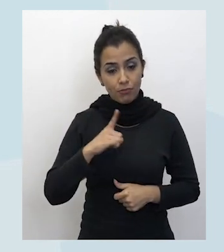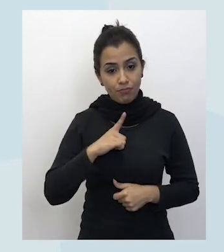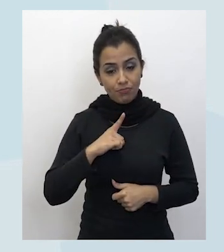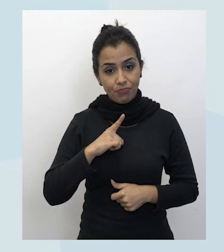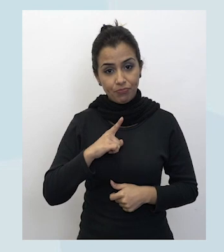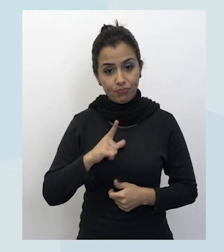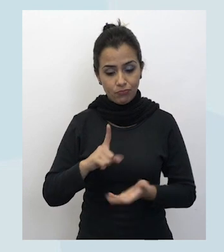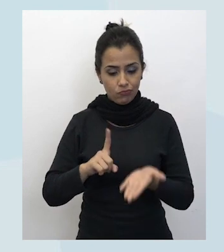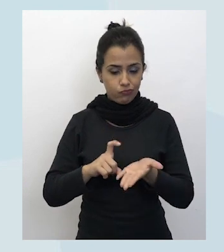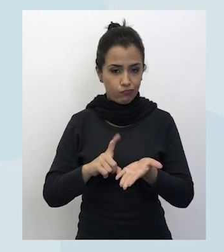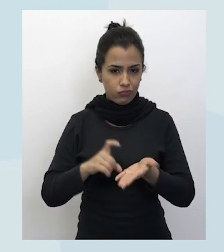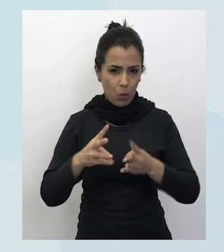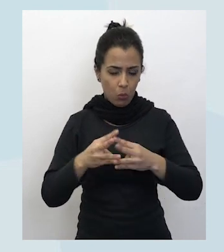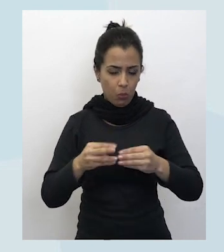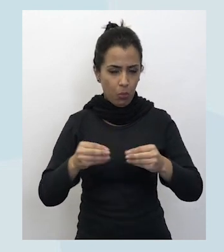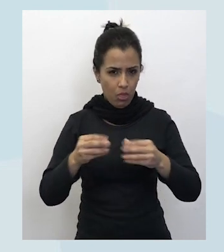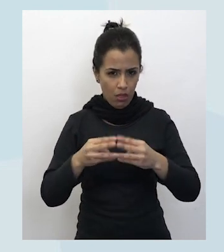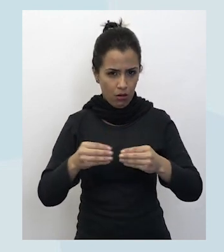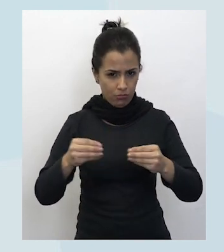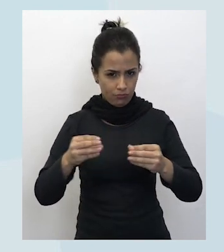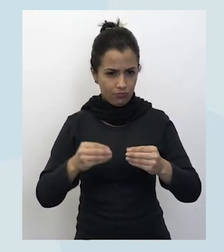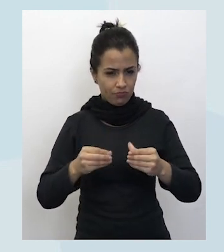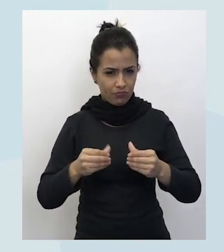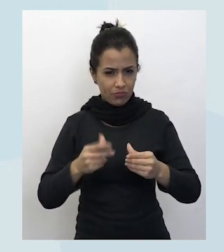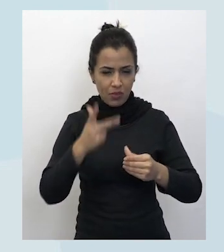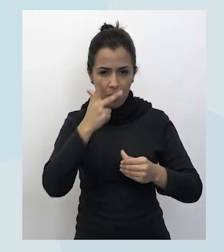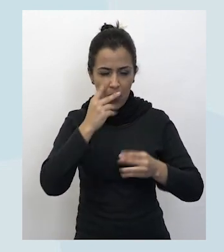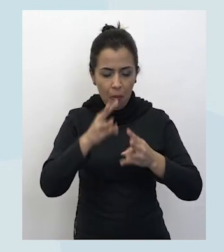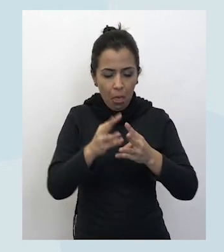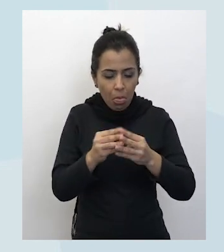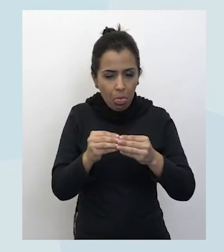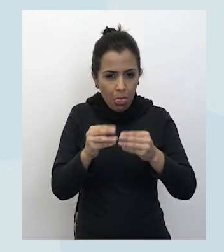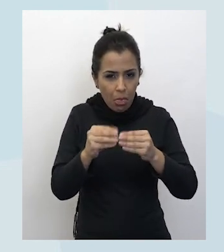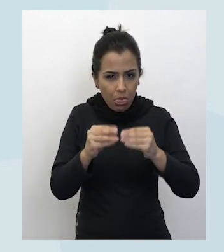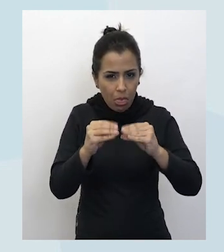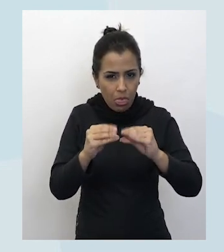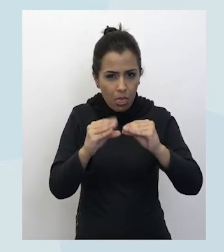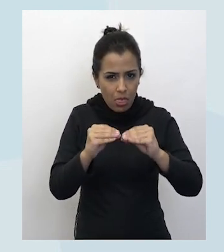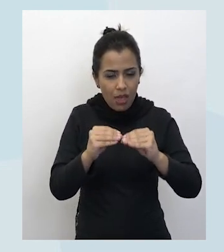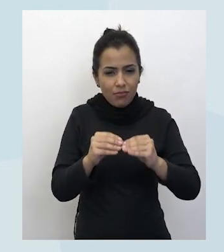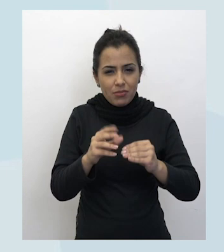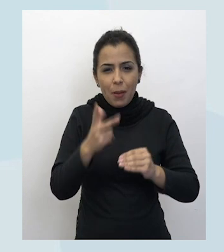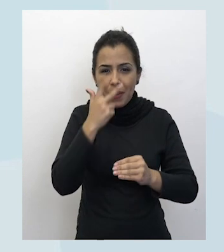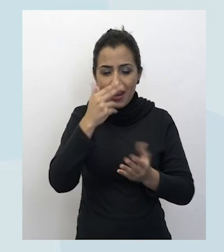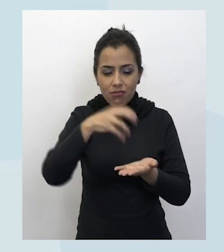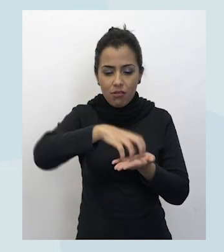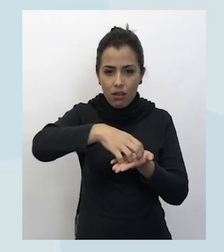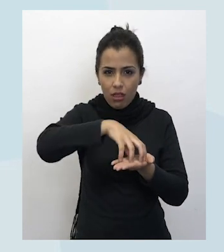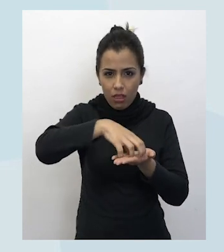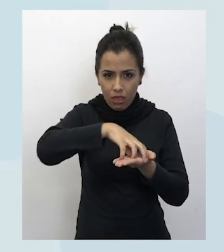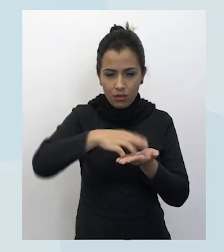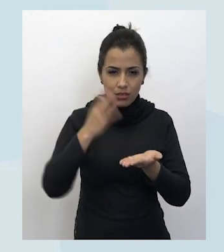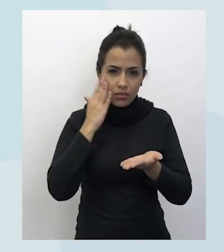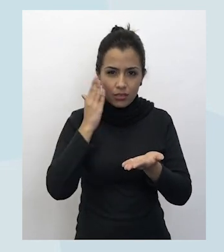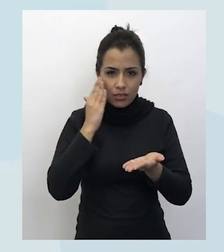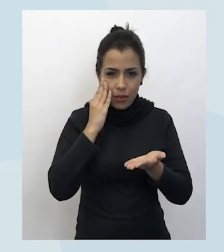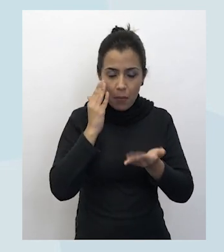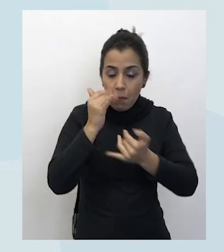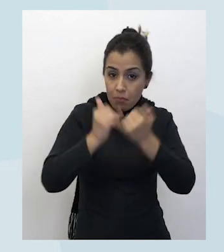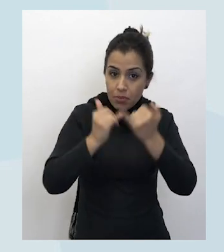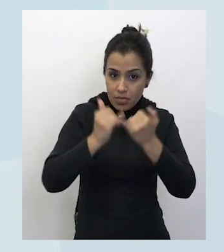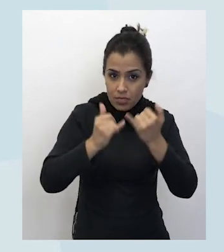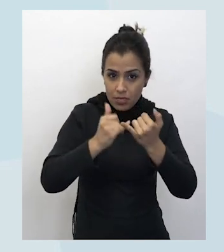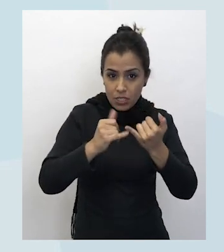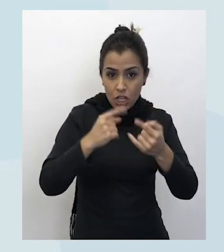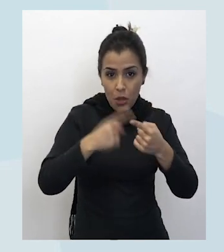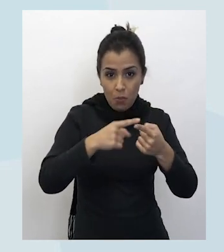gelzinho, tá? Esse gelzinho é igual uma gelatina que a gente faz em casa, né? A gelatina a gente esquenta ela, não sei o que lá tal, e depois conforme ela